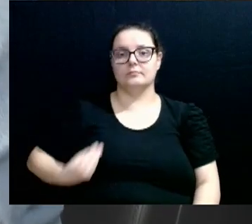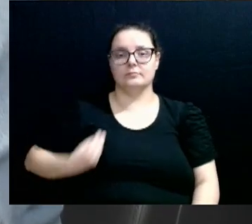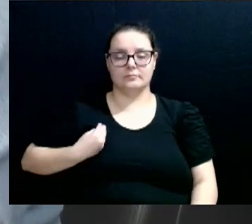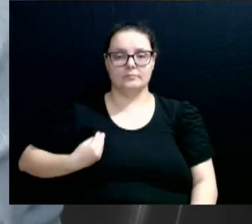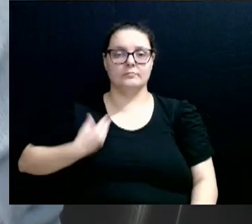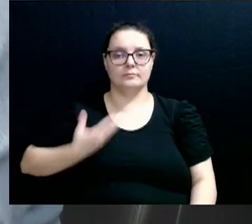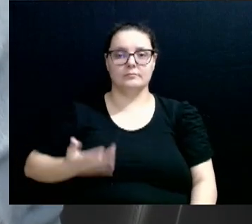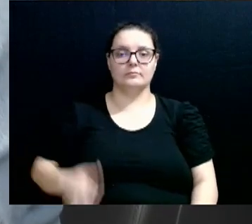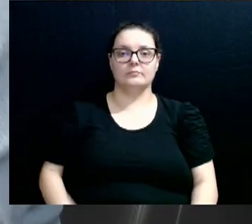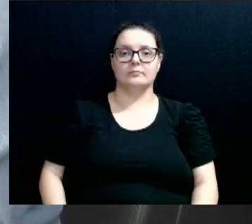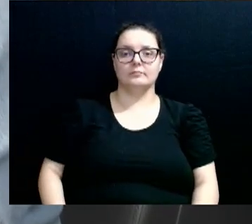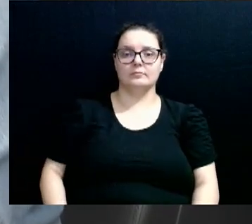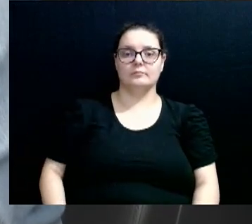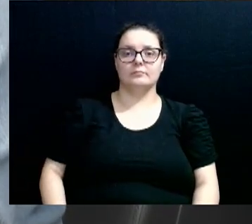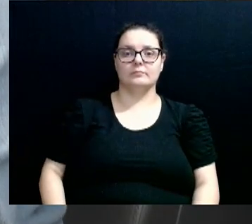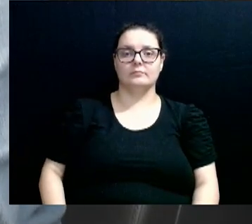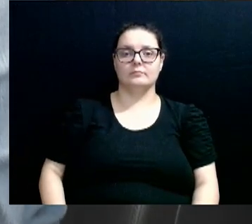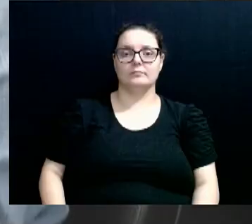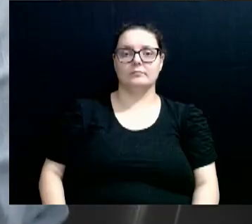tem